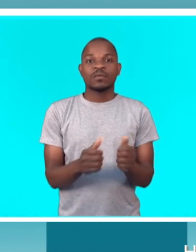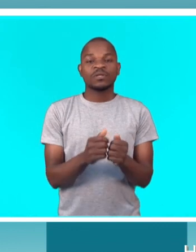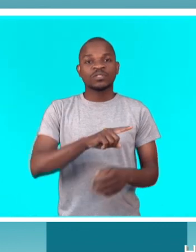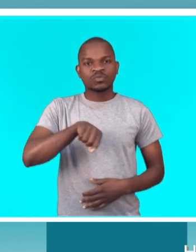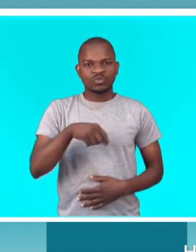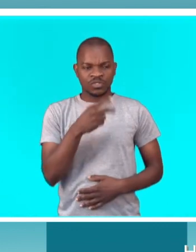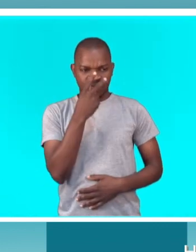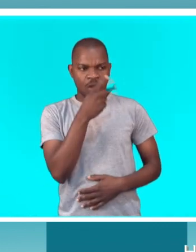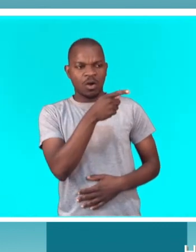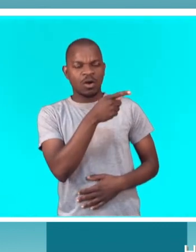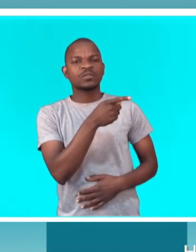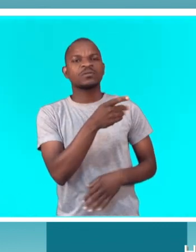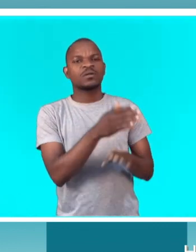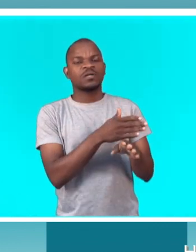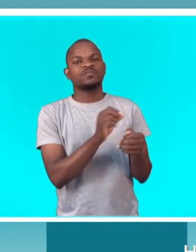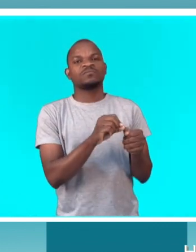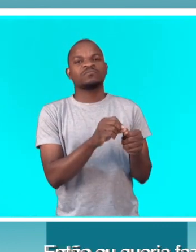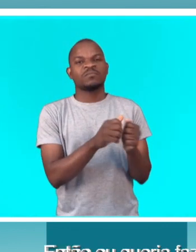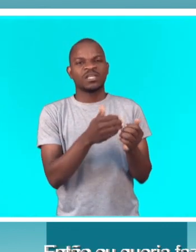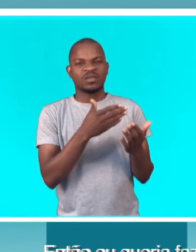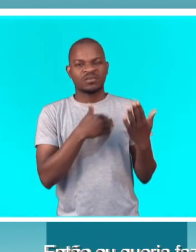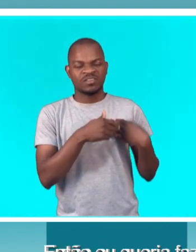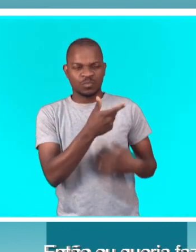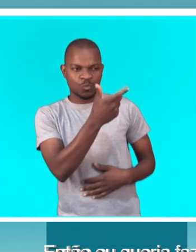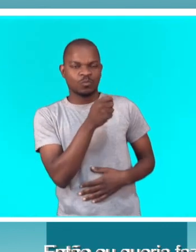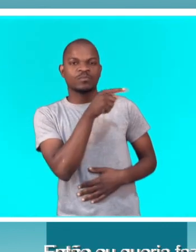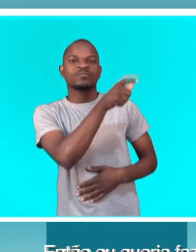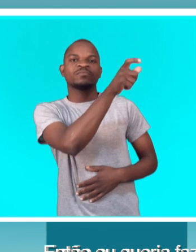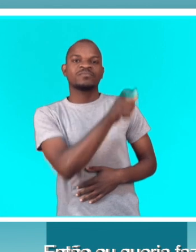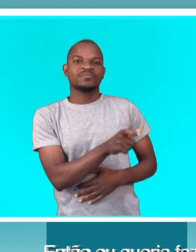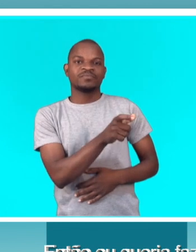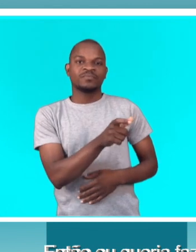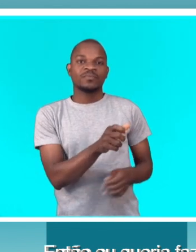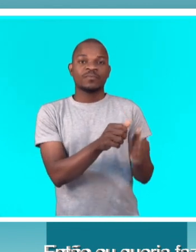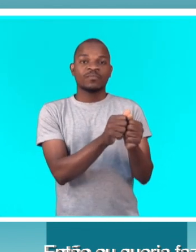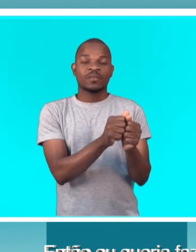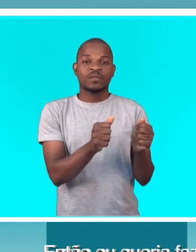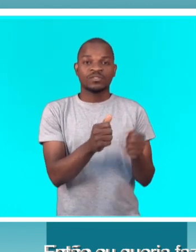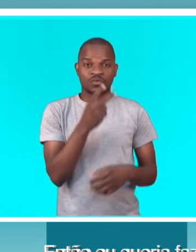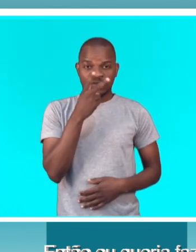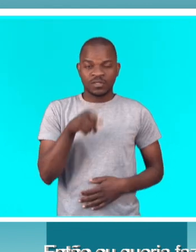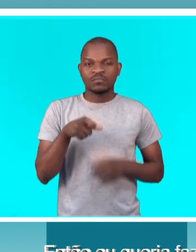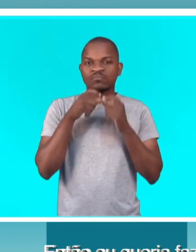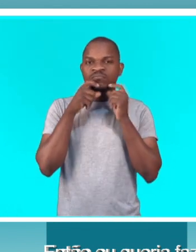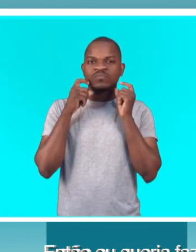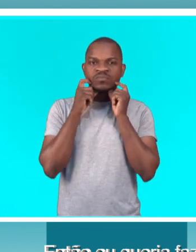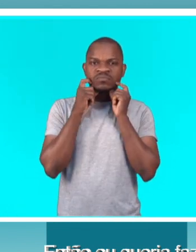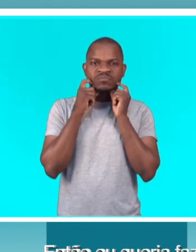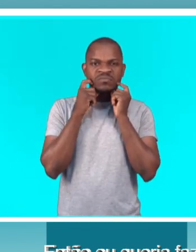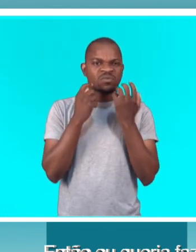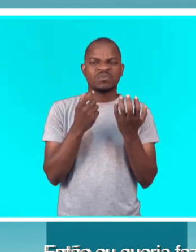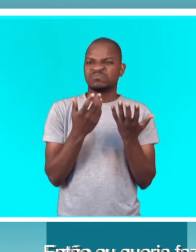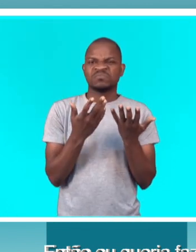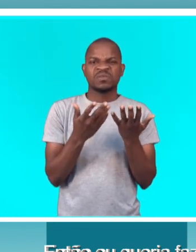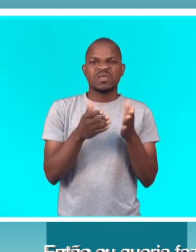Nós já temos aquela referência dele. Então, eu queria fazer a mesma coisa. Eu vi que aqui em Moçambique